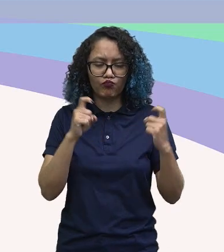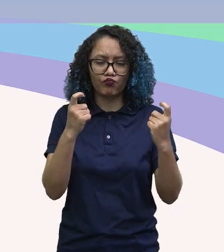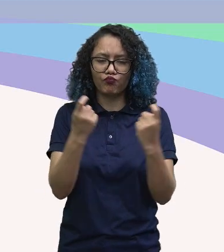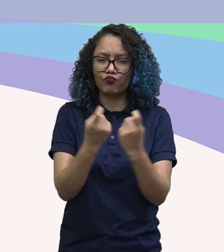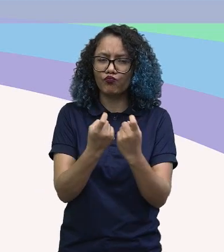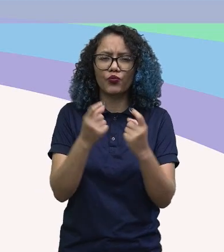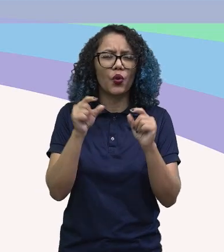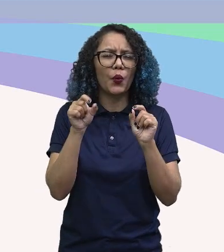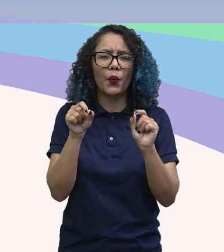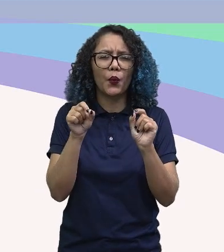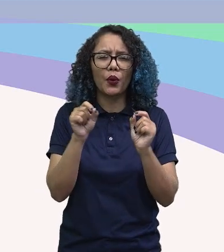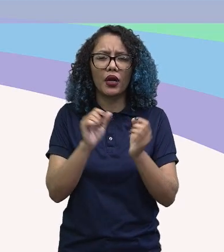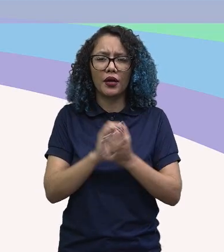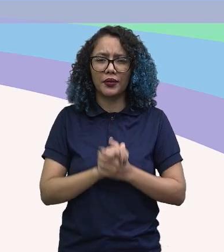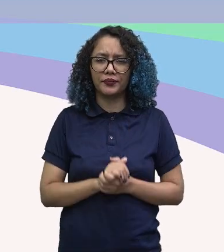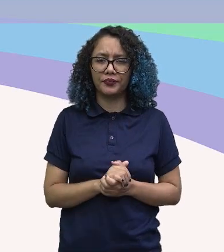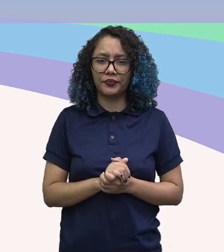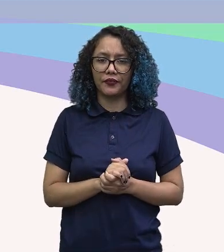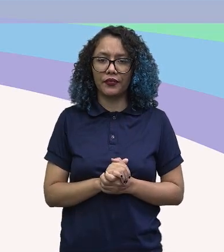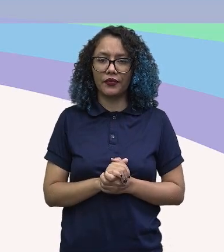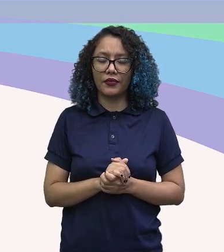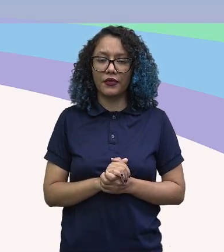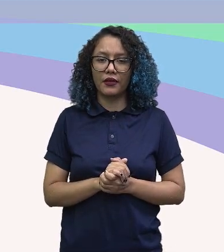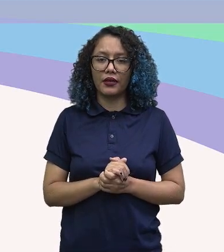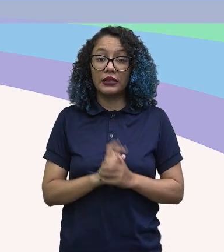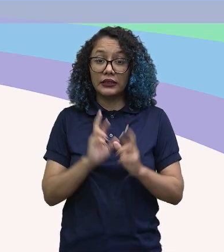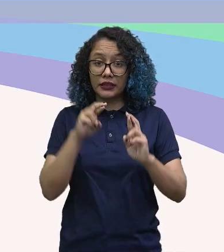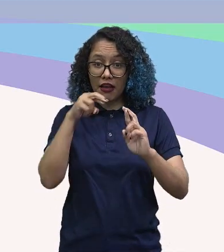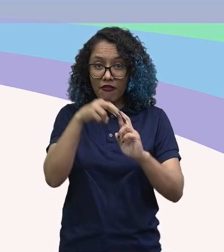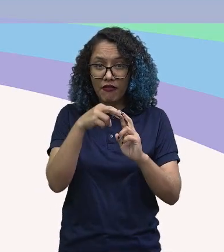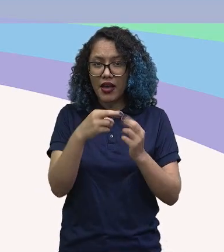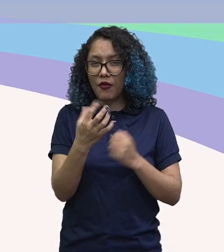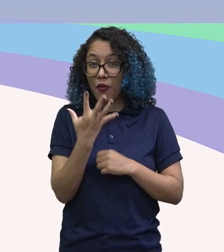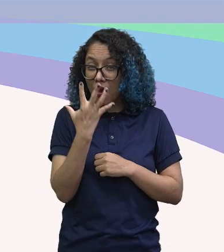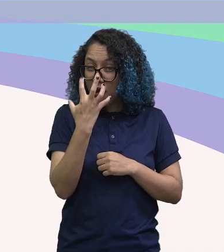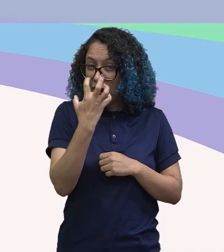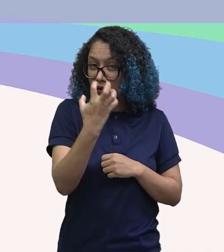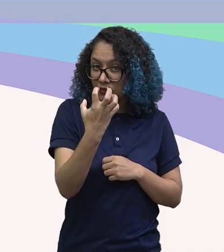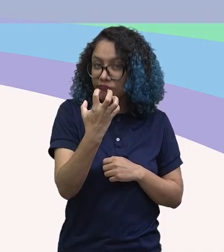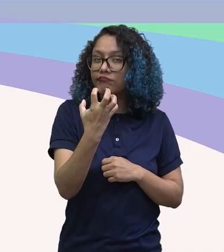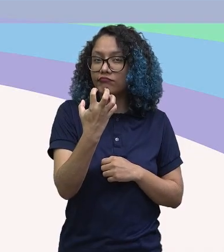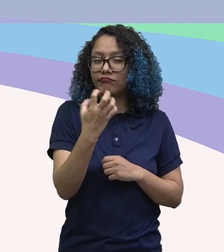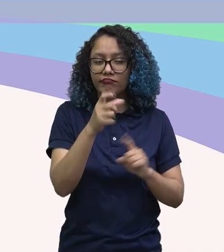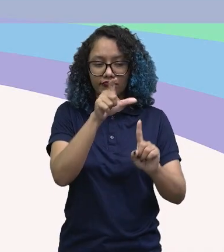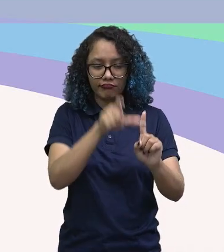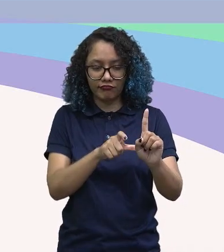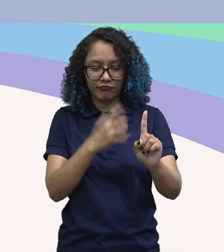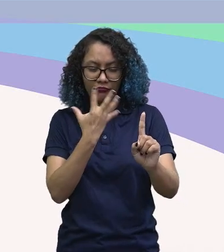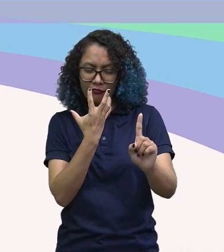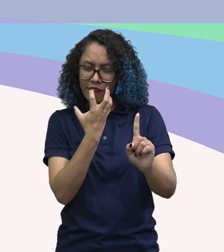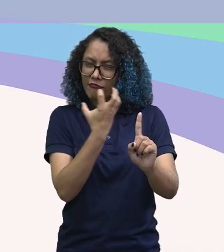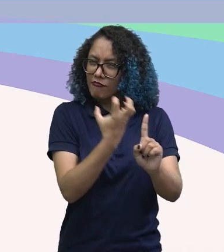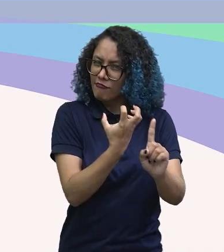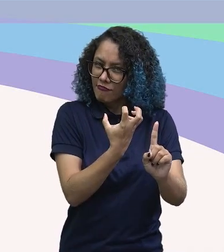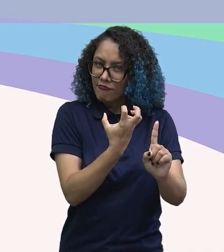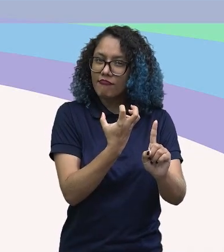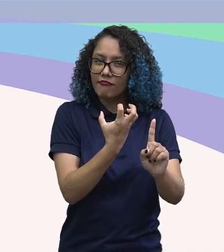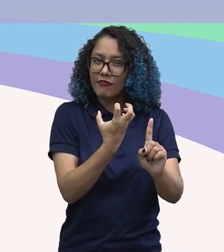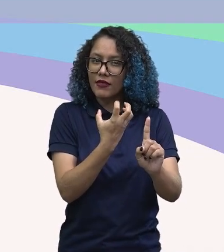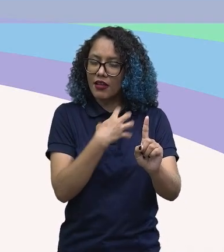orientação sexual, ela refere-se à atração, né, a pessoa a que sente